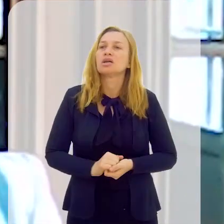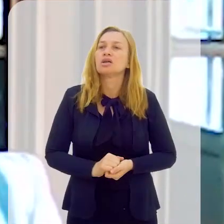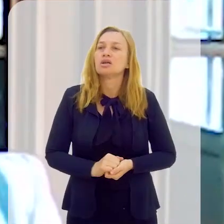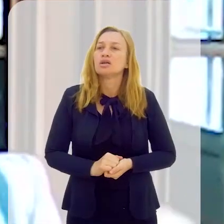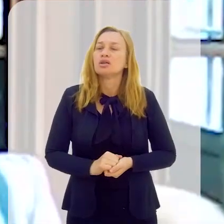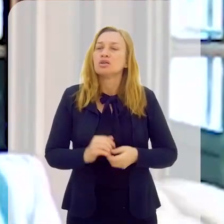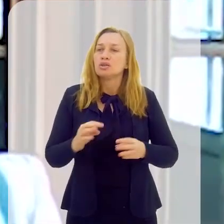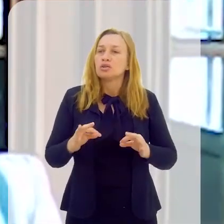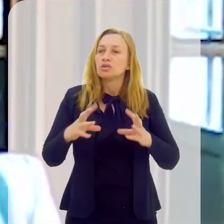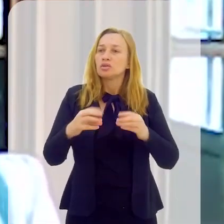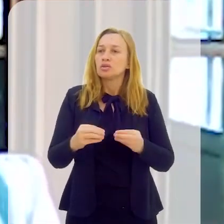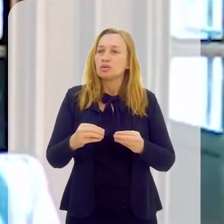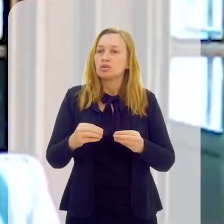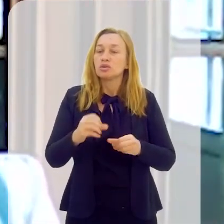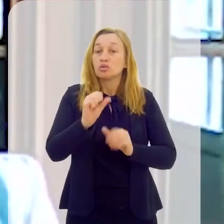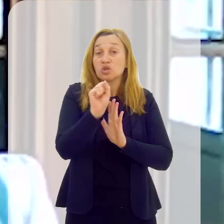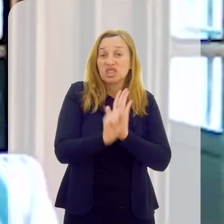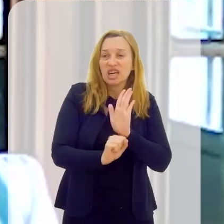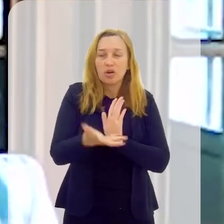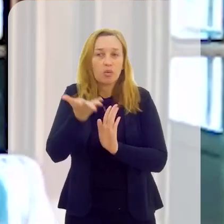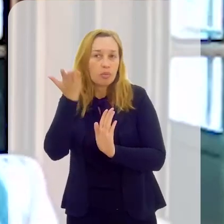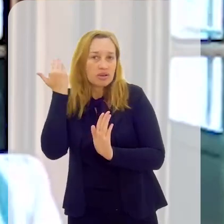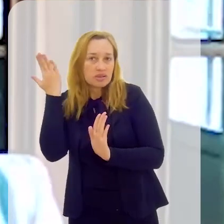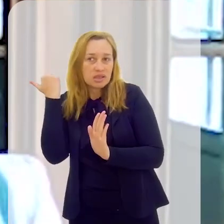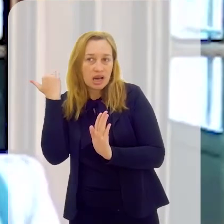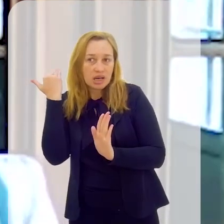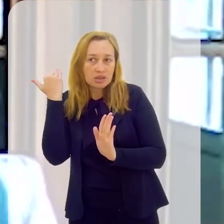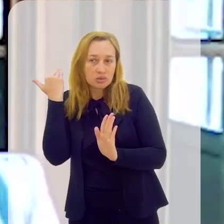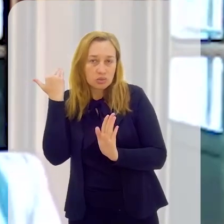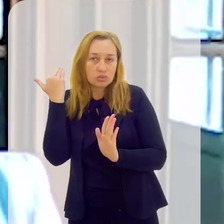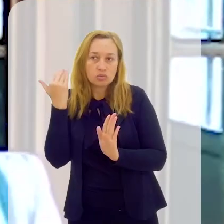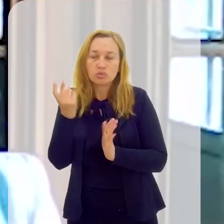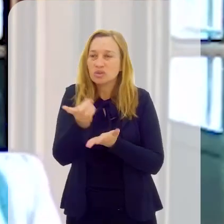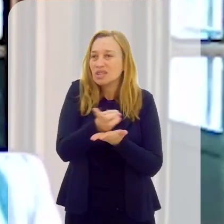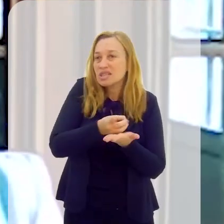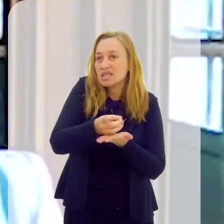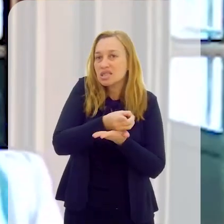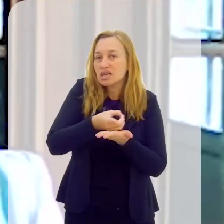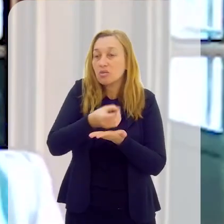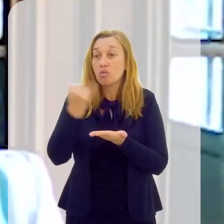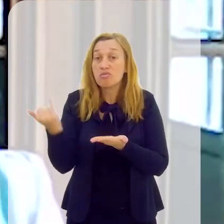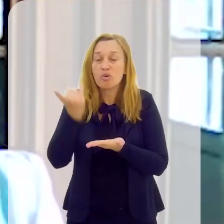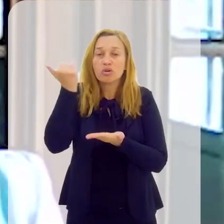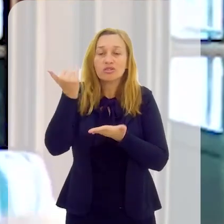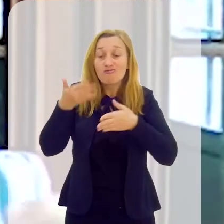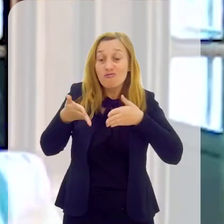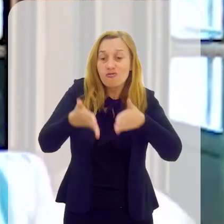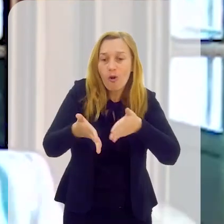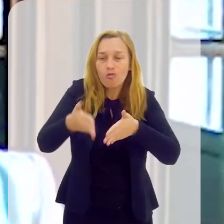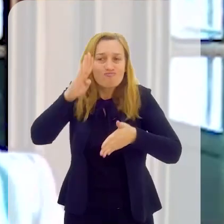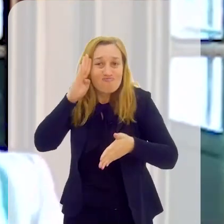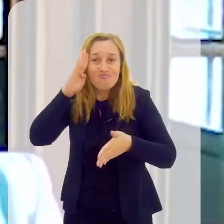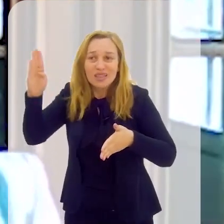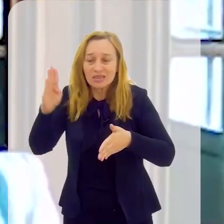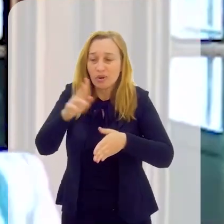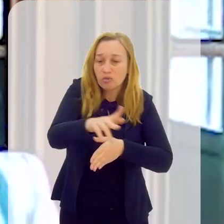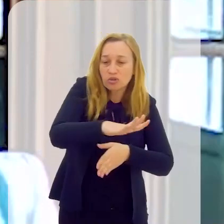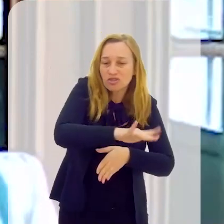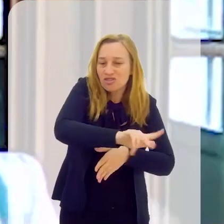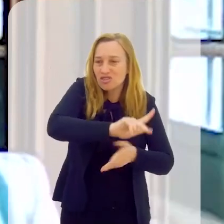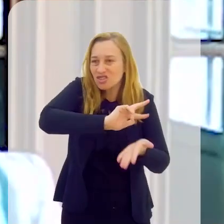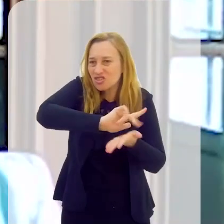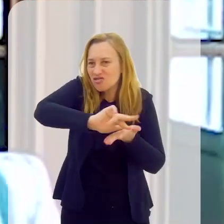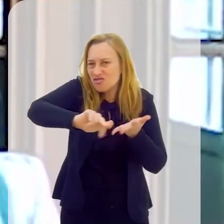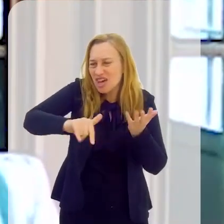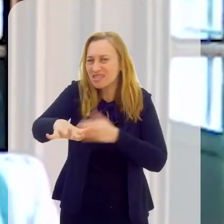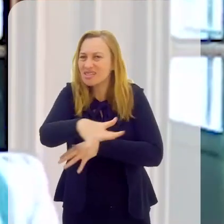e que, sobretudo na virada do século passado para esse século, o design ganhou uma importância vital em